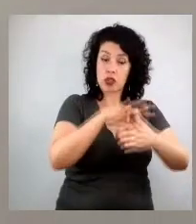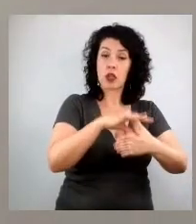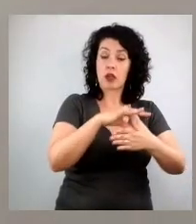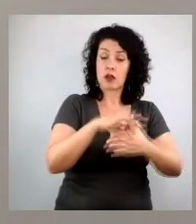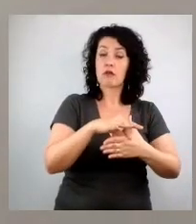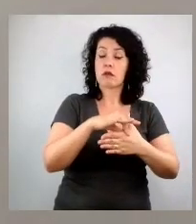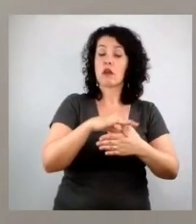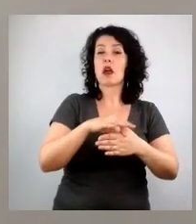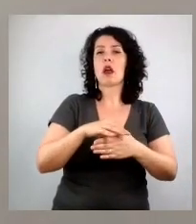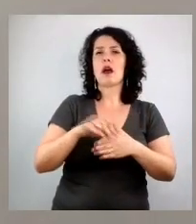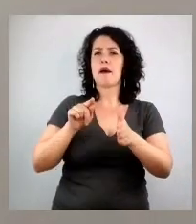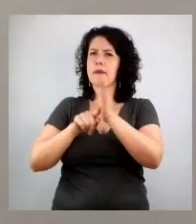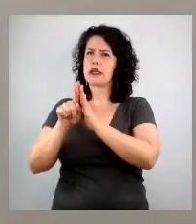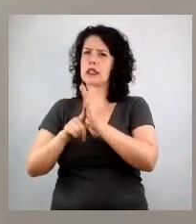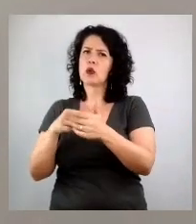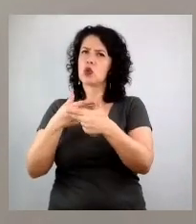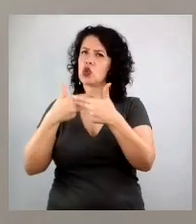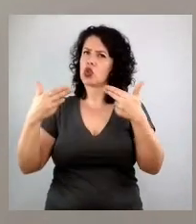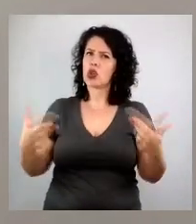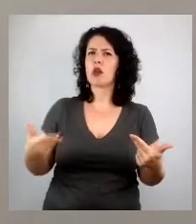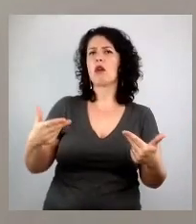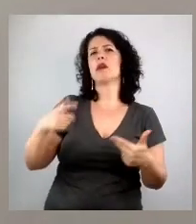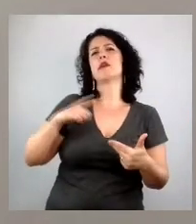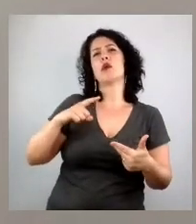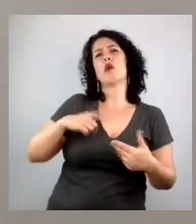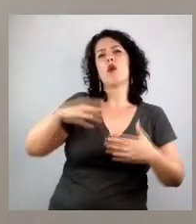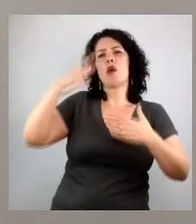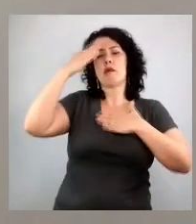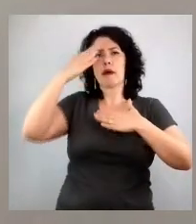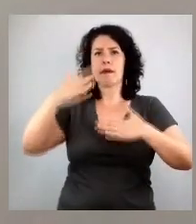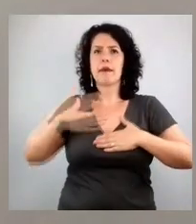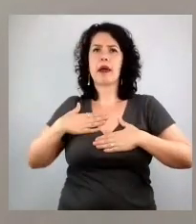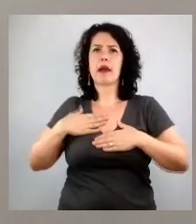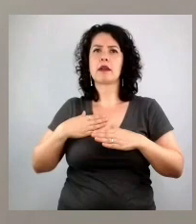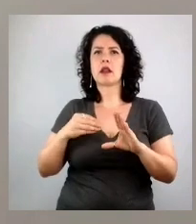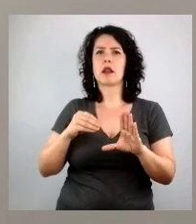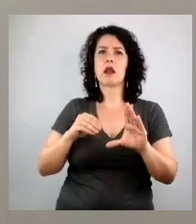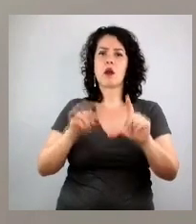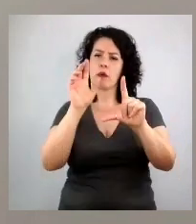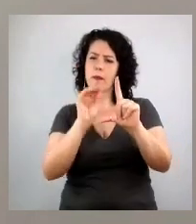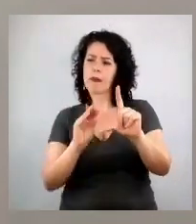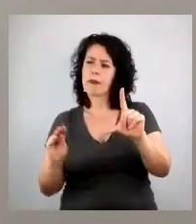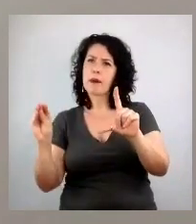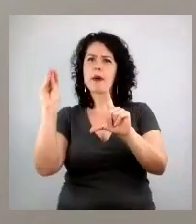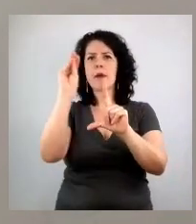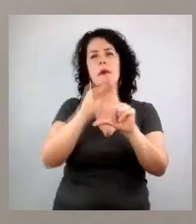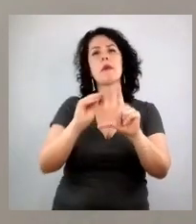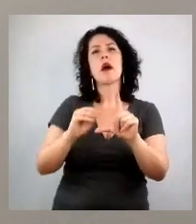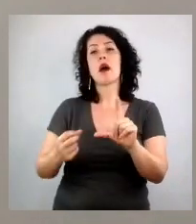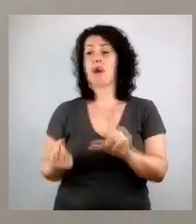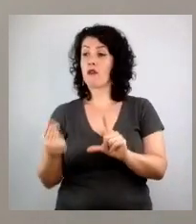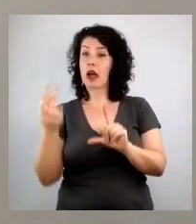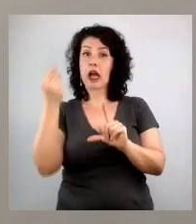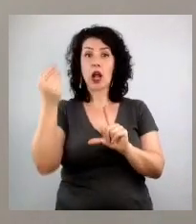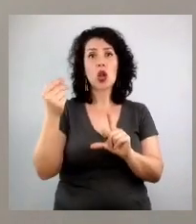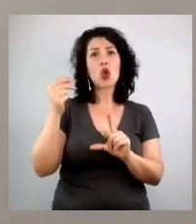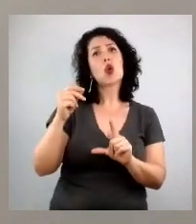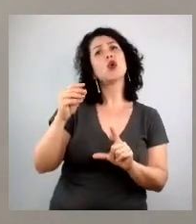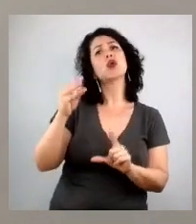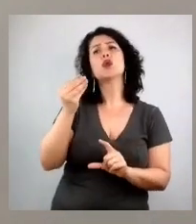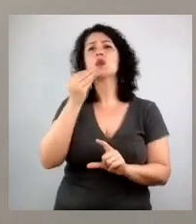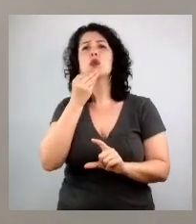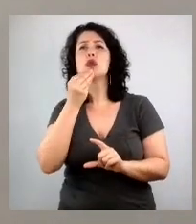cenário, a figurino, a personagem, características de personagem, valores, possibilidade de estúdio para ser